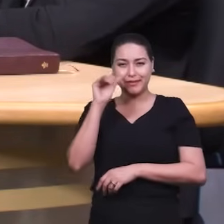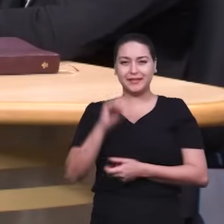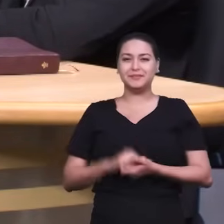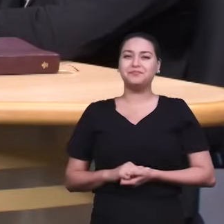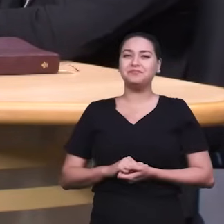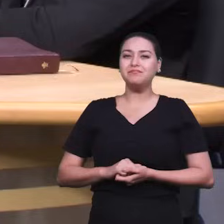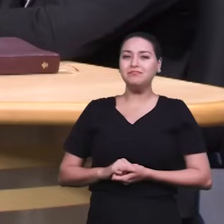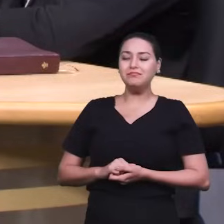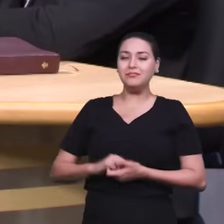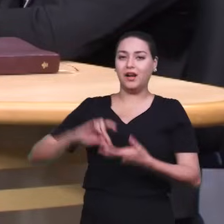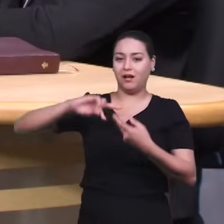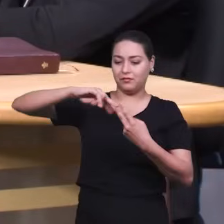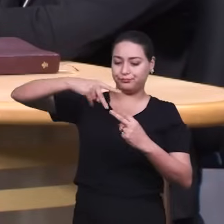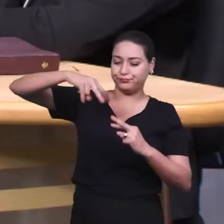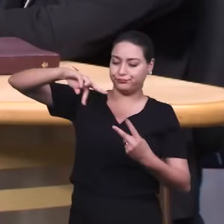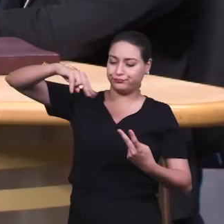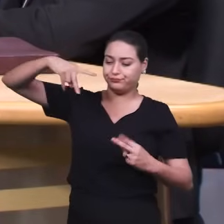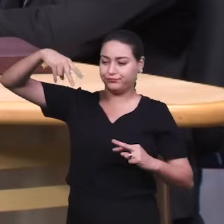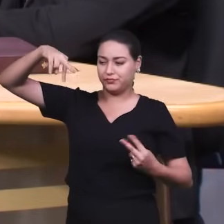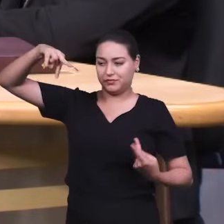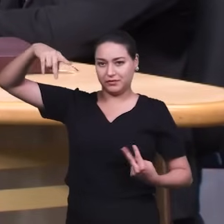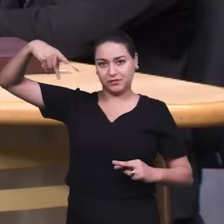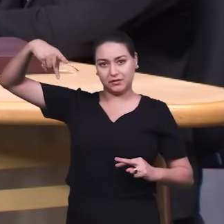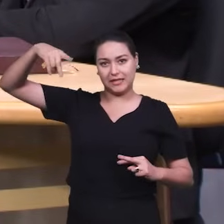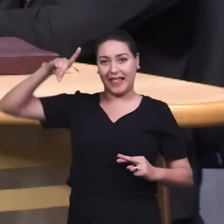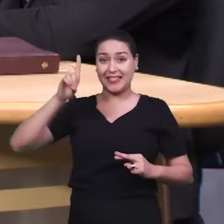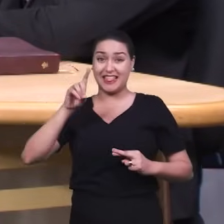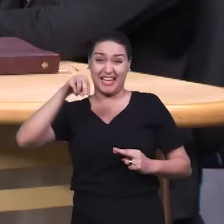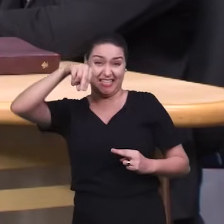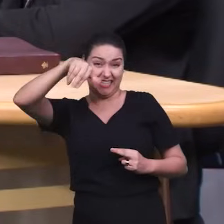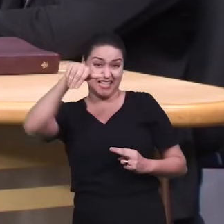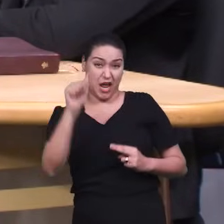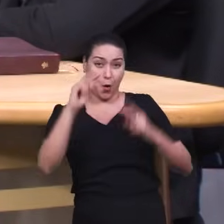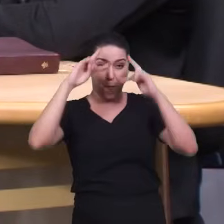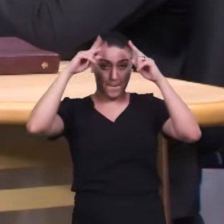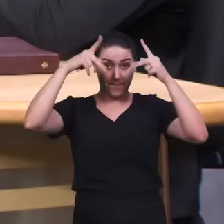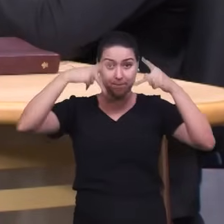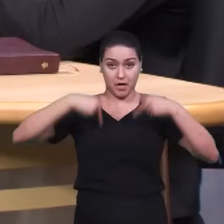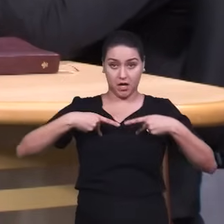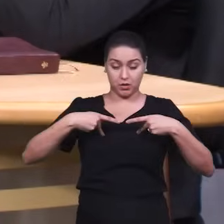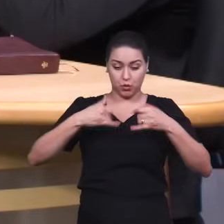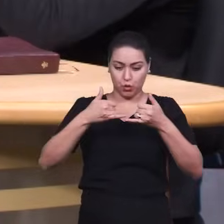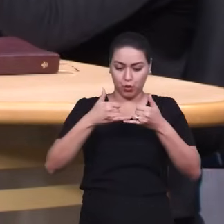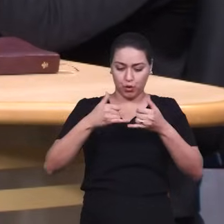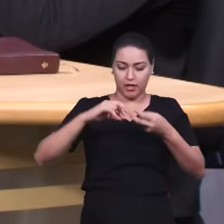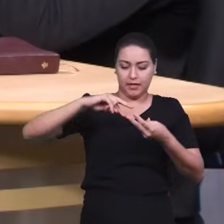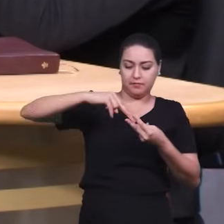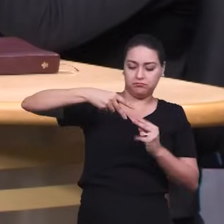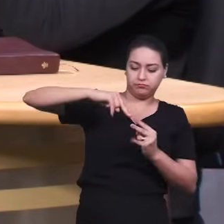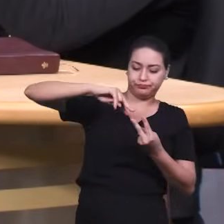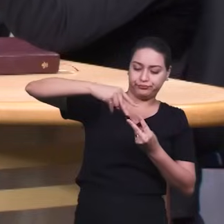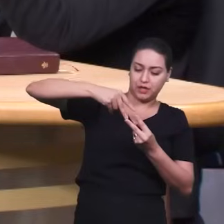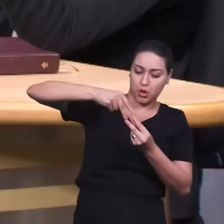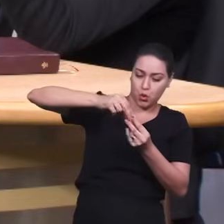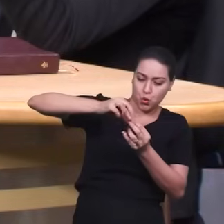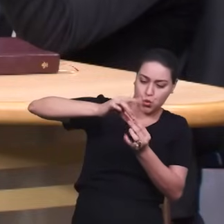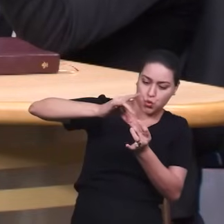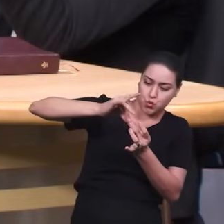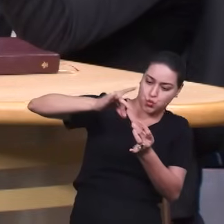pastor, que é até uma curiosidade, é que essa molécula de DNA, o DNA humano, quando a gente